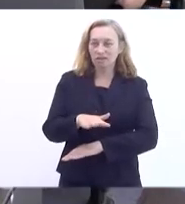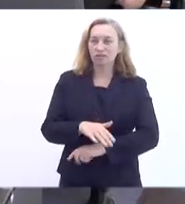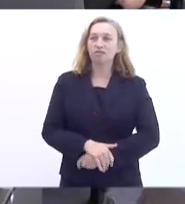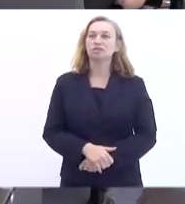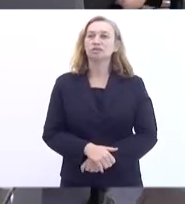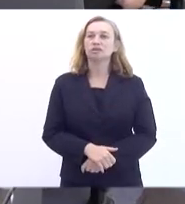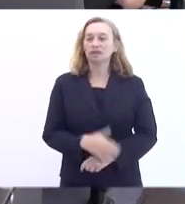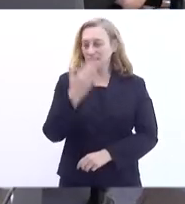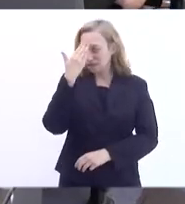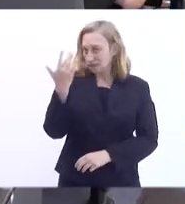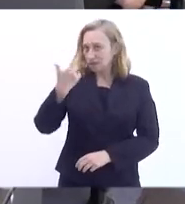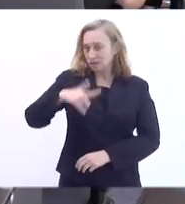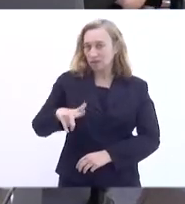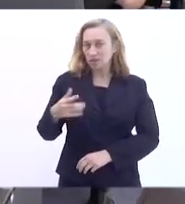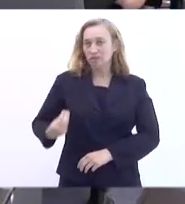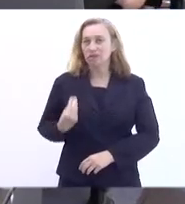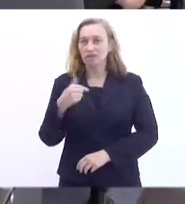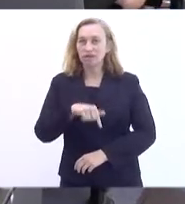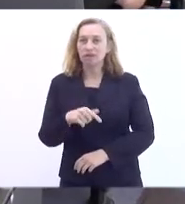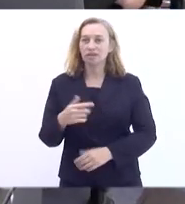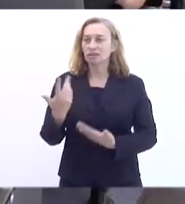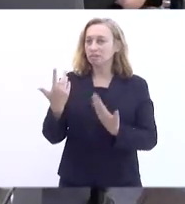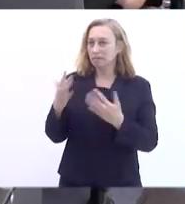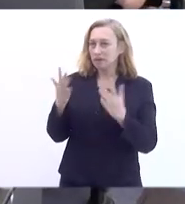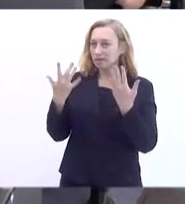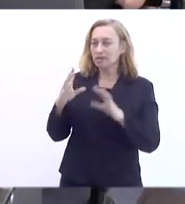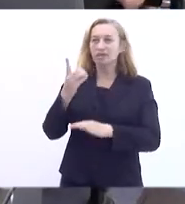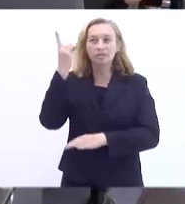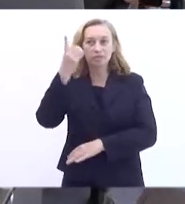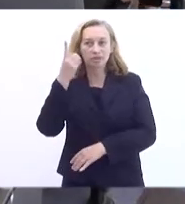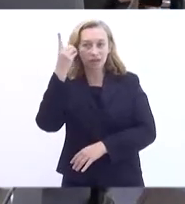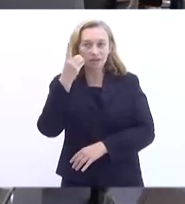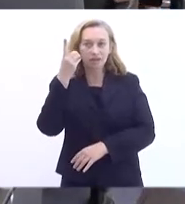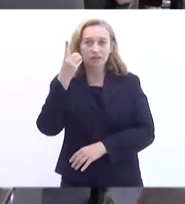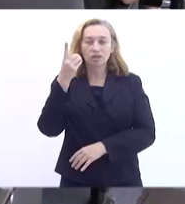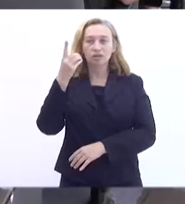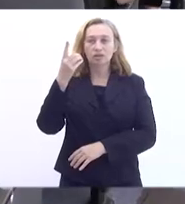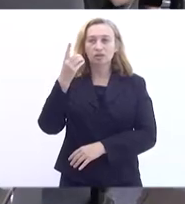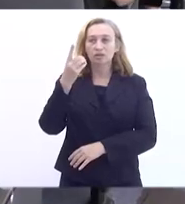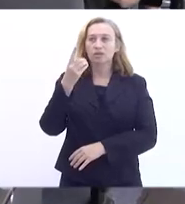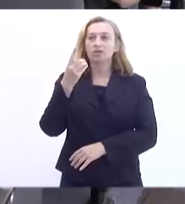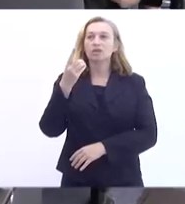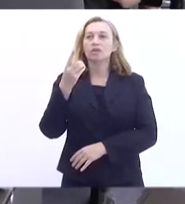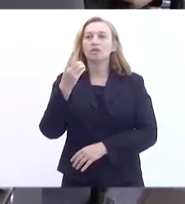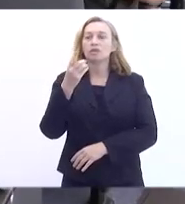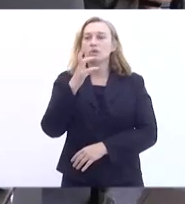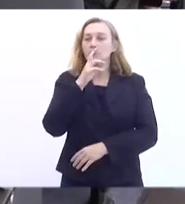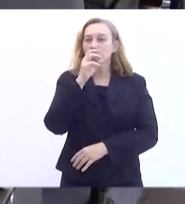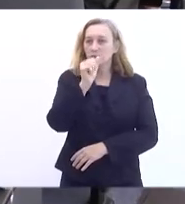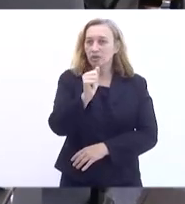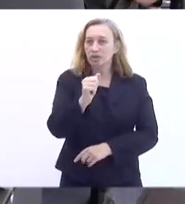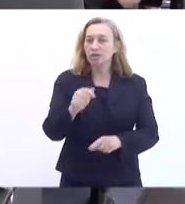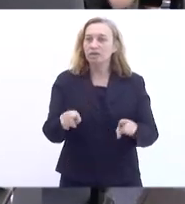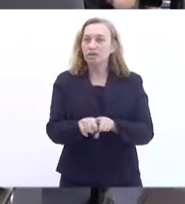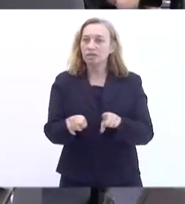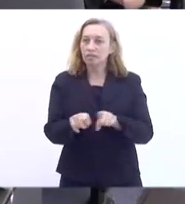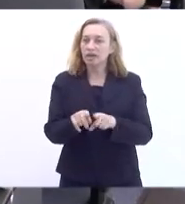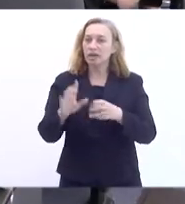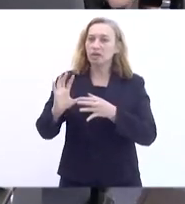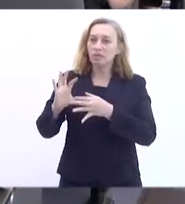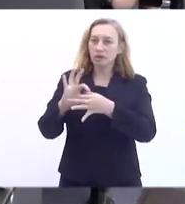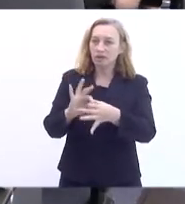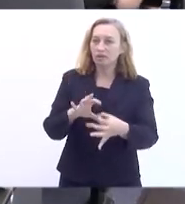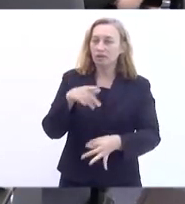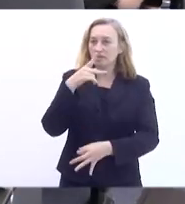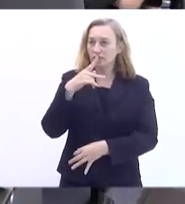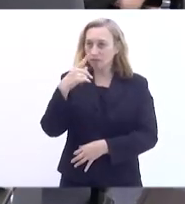vez a oportunidade é isso a cumprimentar o que o deputado Rodrigo Amorim falou é foram anos de tentativas né junto